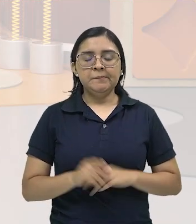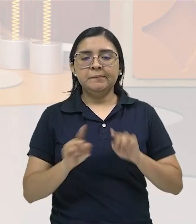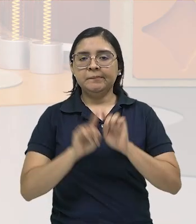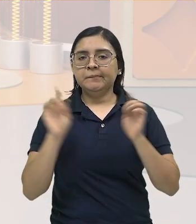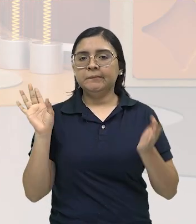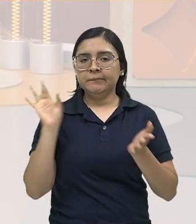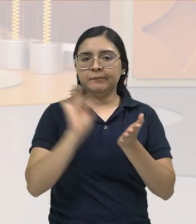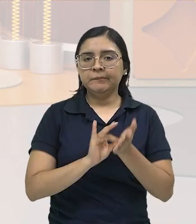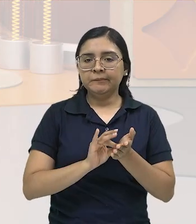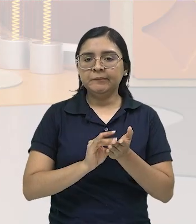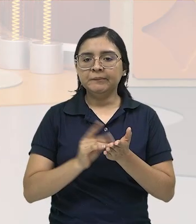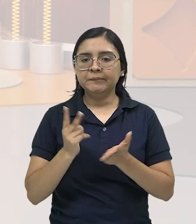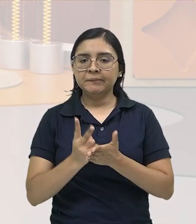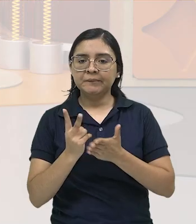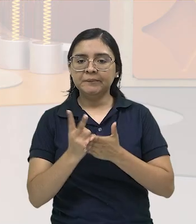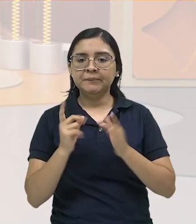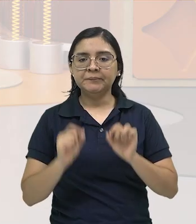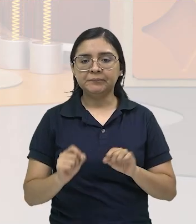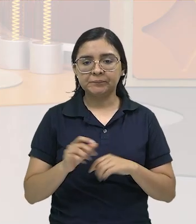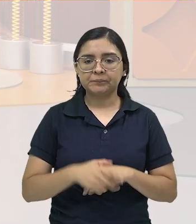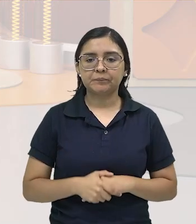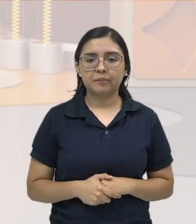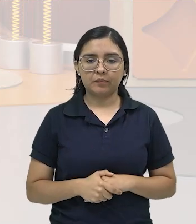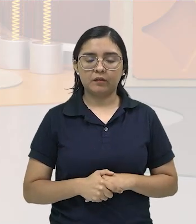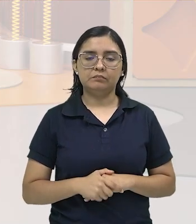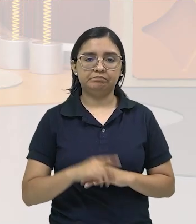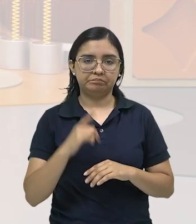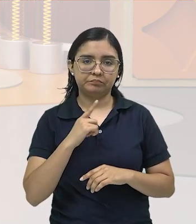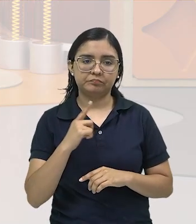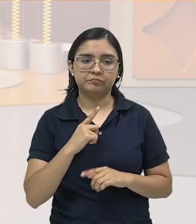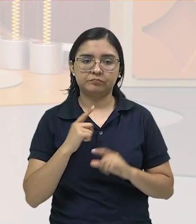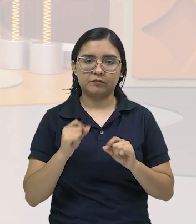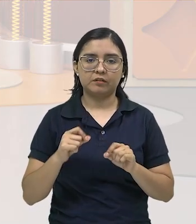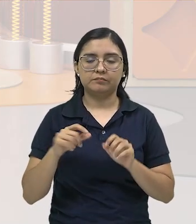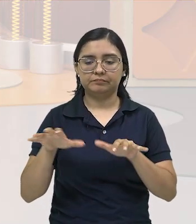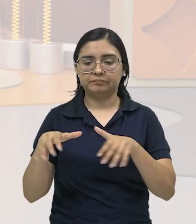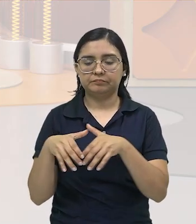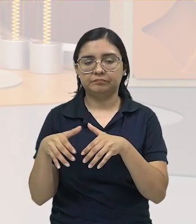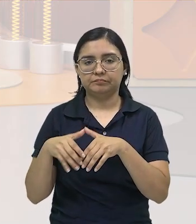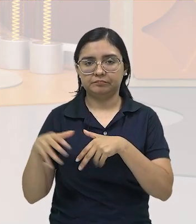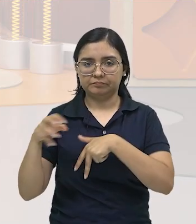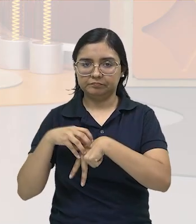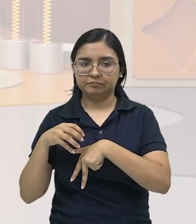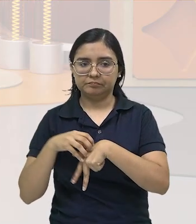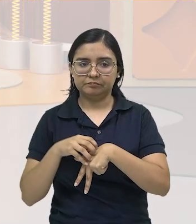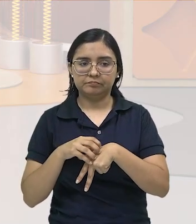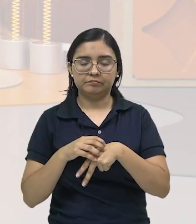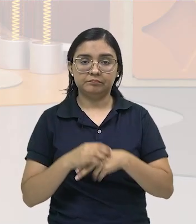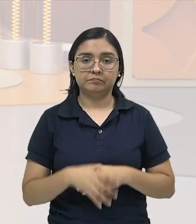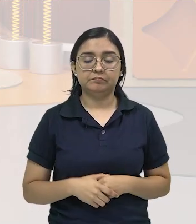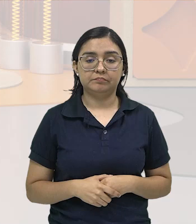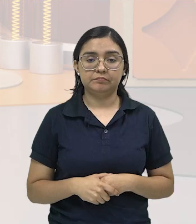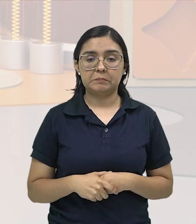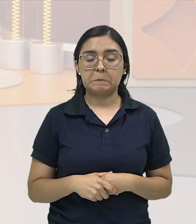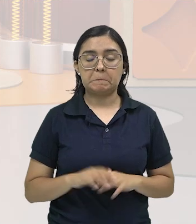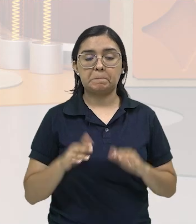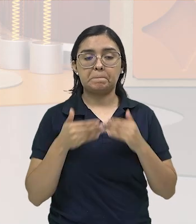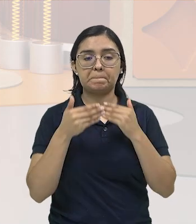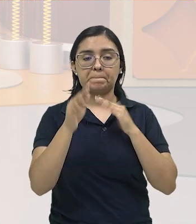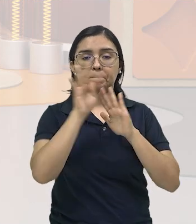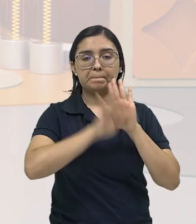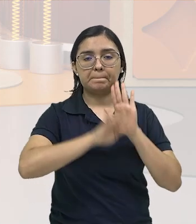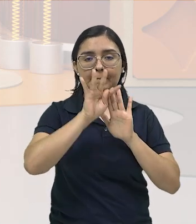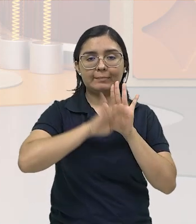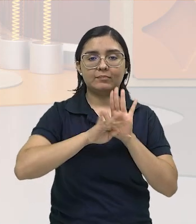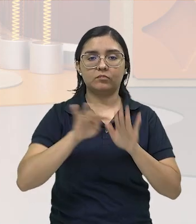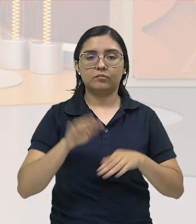prática continuava sustentando os altos gastos da coroa portuguesa. Certinho? Continuando então no nosso texto.